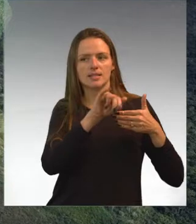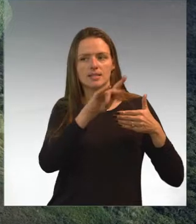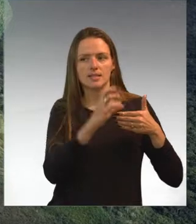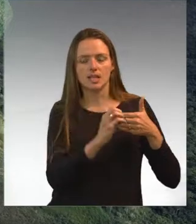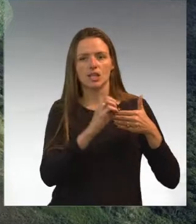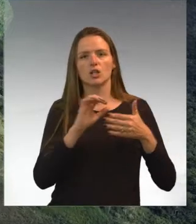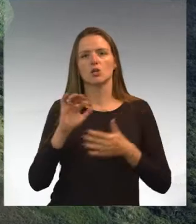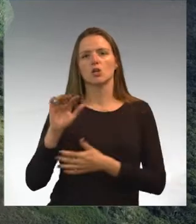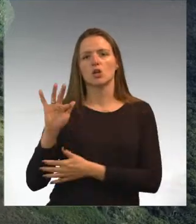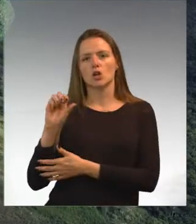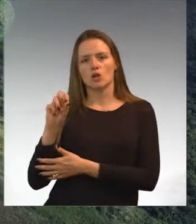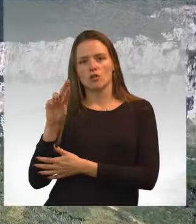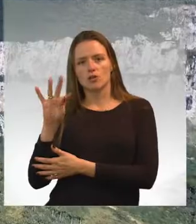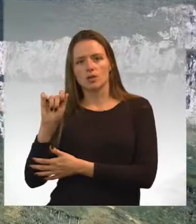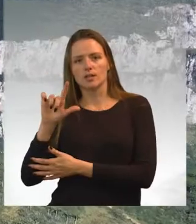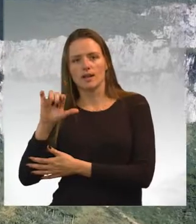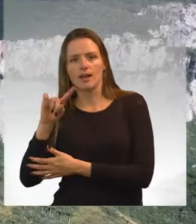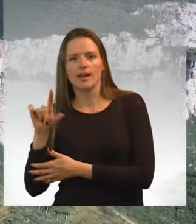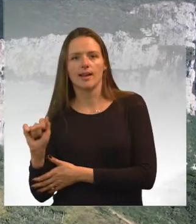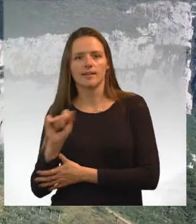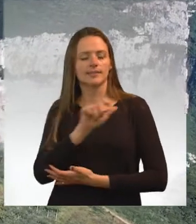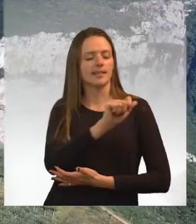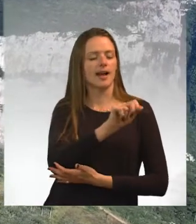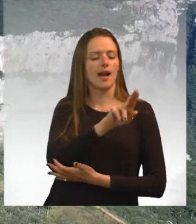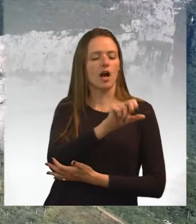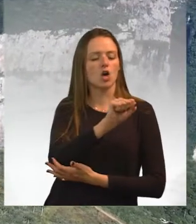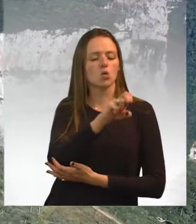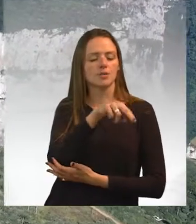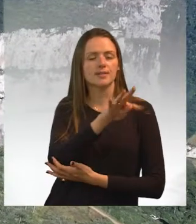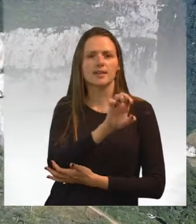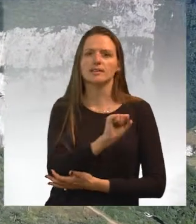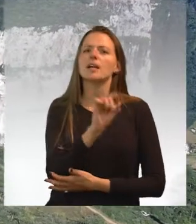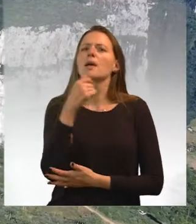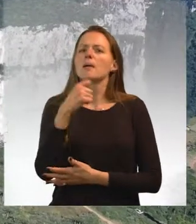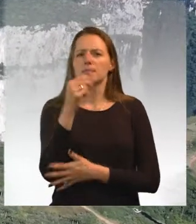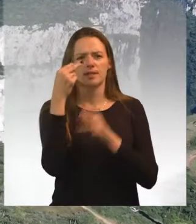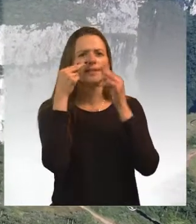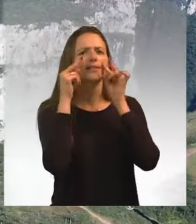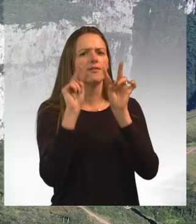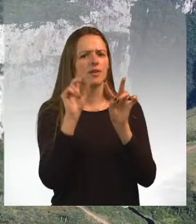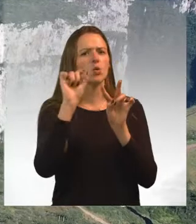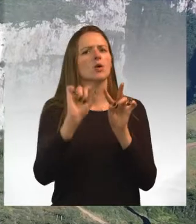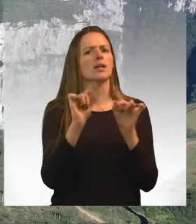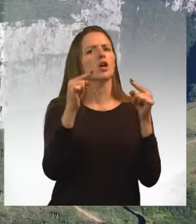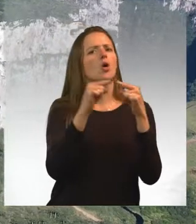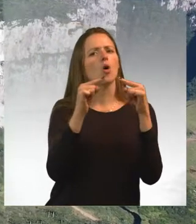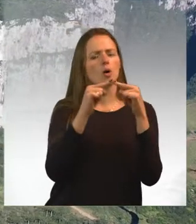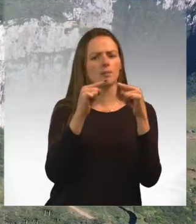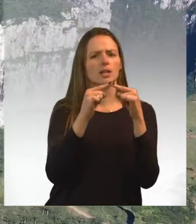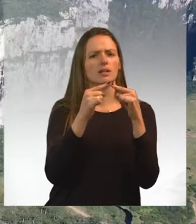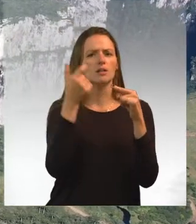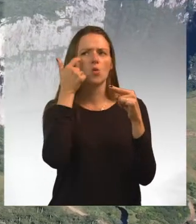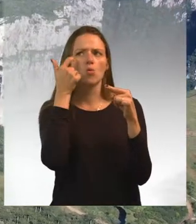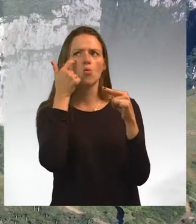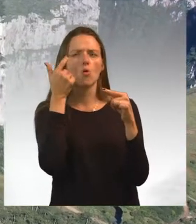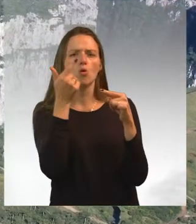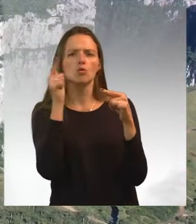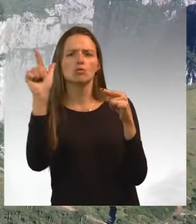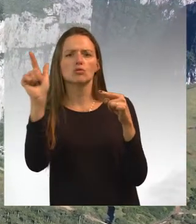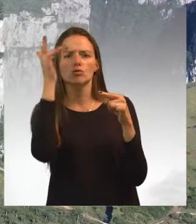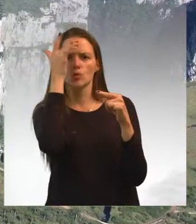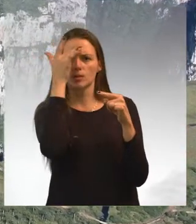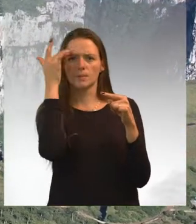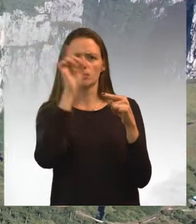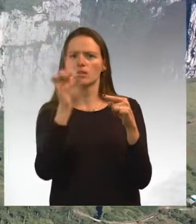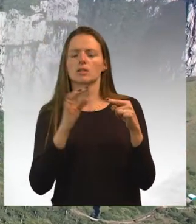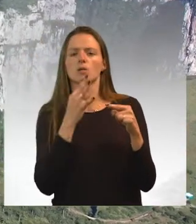do ausente, né? Às vezes você tem que ver o que te é familiar com olhos de estranho.